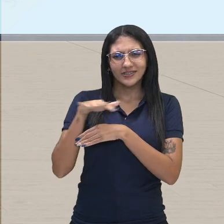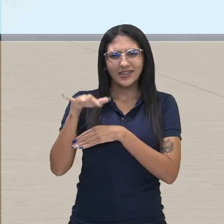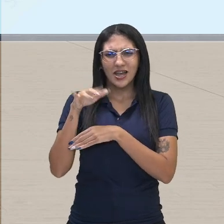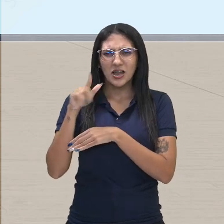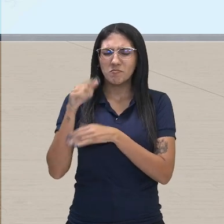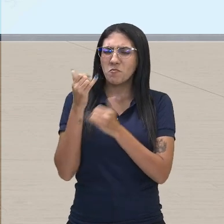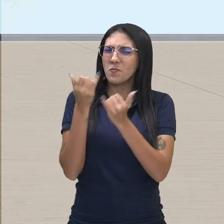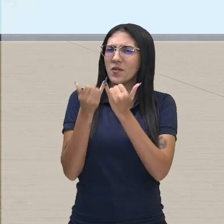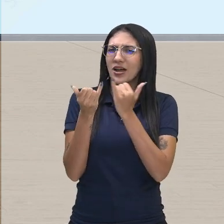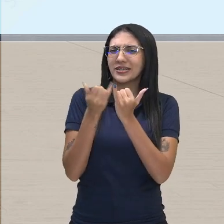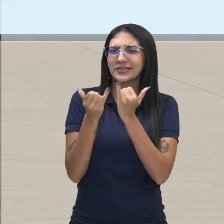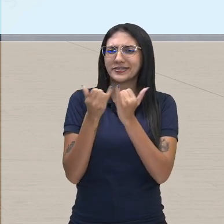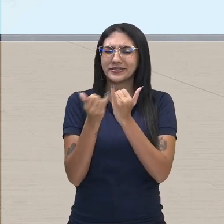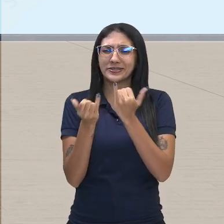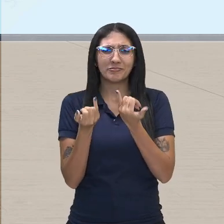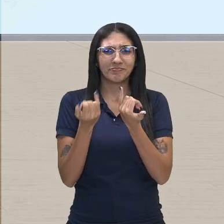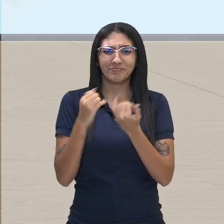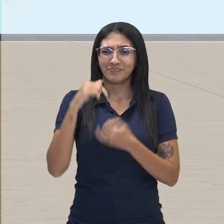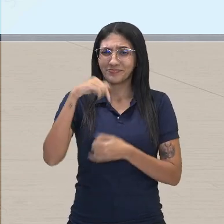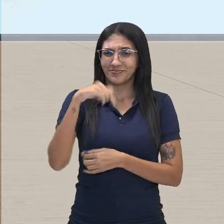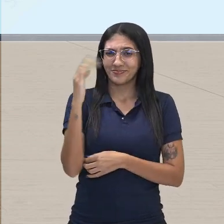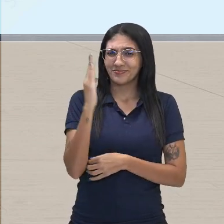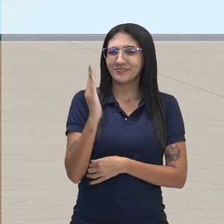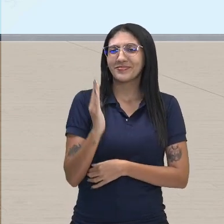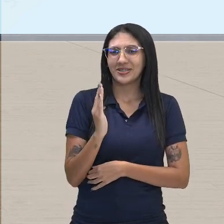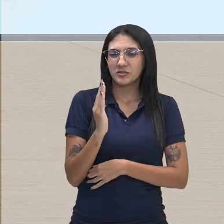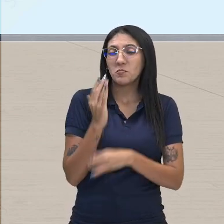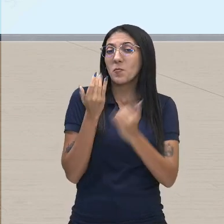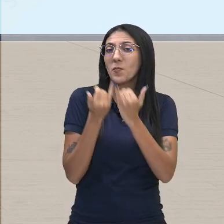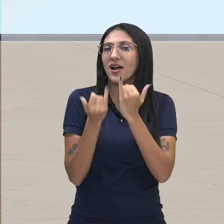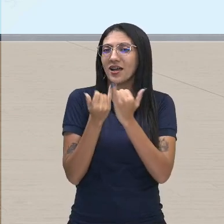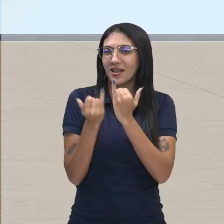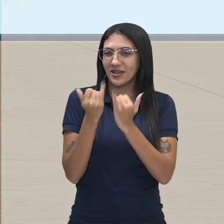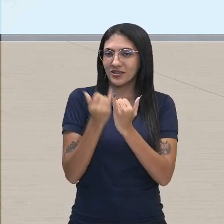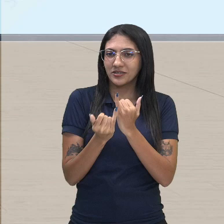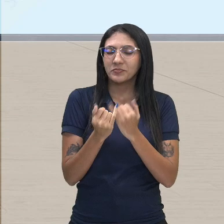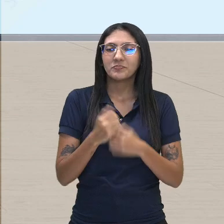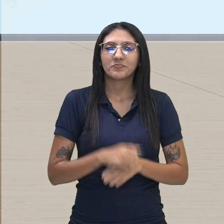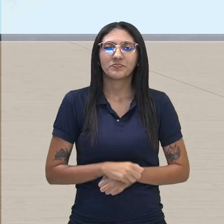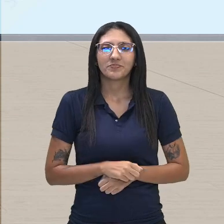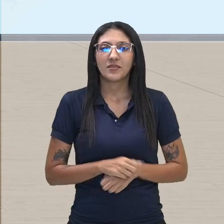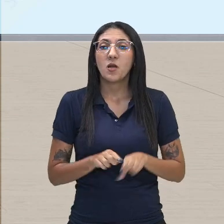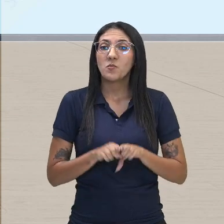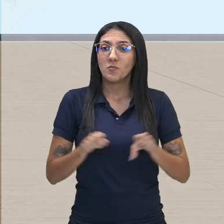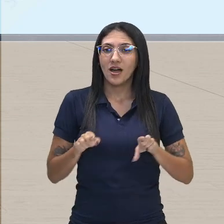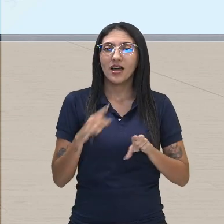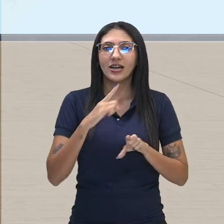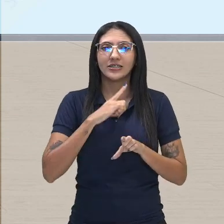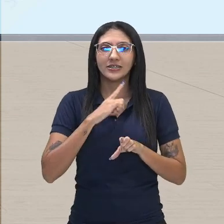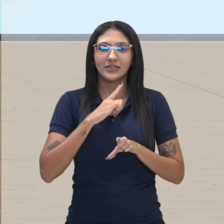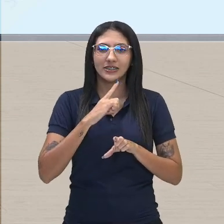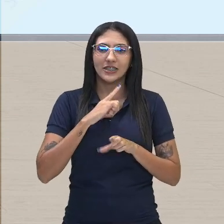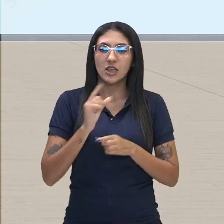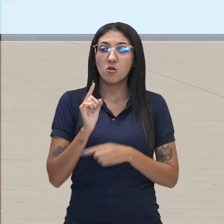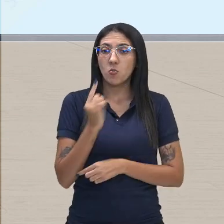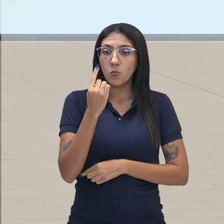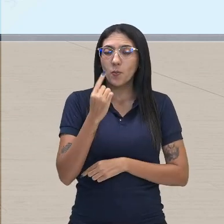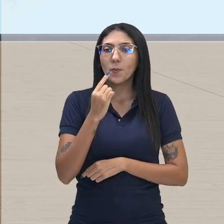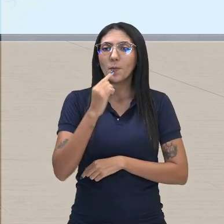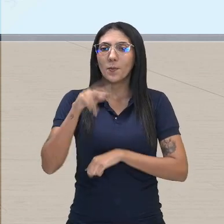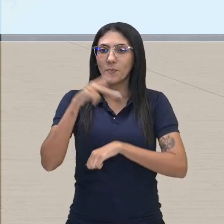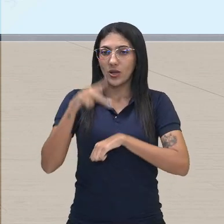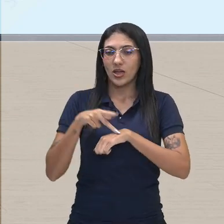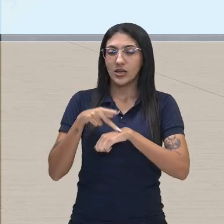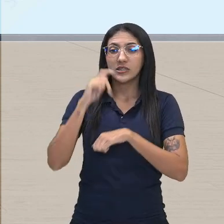acaba sendo um pouco parecido com o do Brasil também, não é? Então, existe um país chamado África do Sul, mas que está